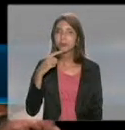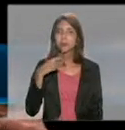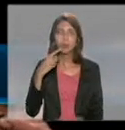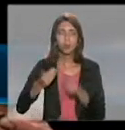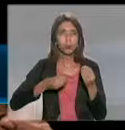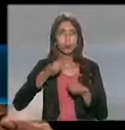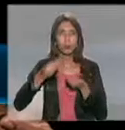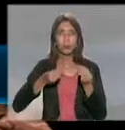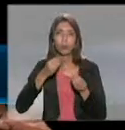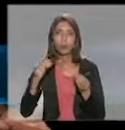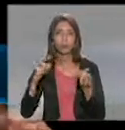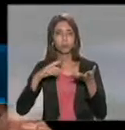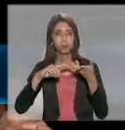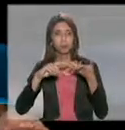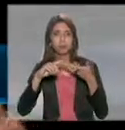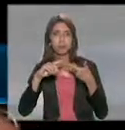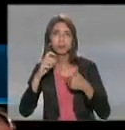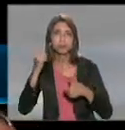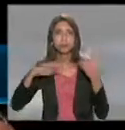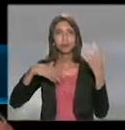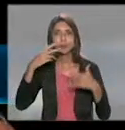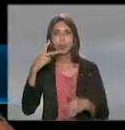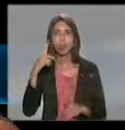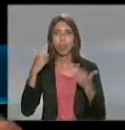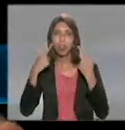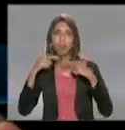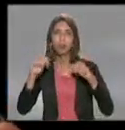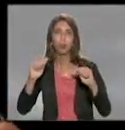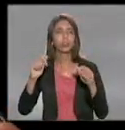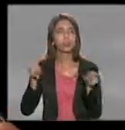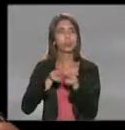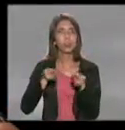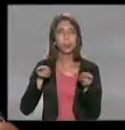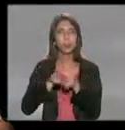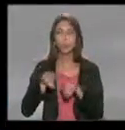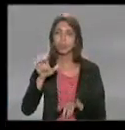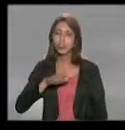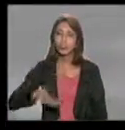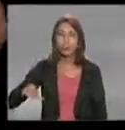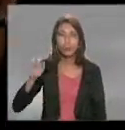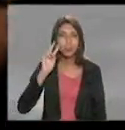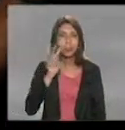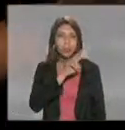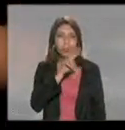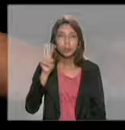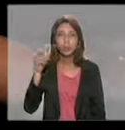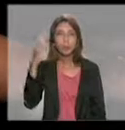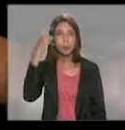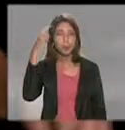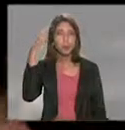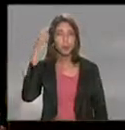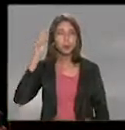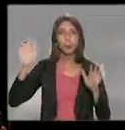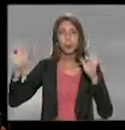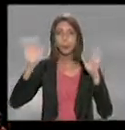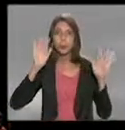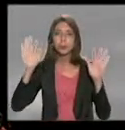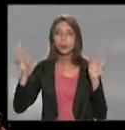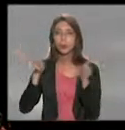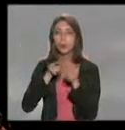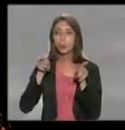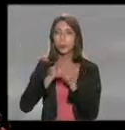consegue inserir as questões, né, da linguagem, do espaço visual, da